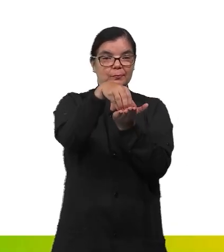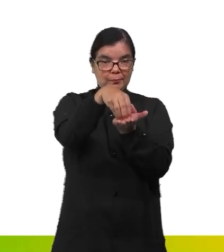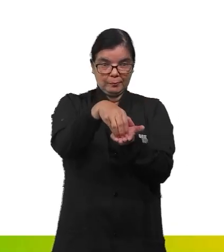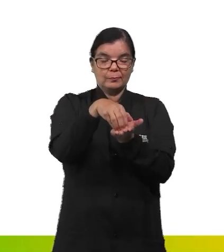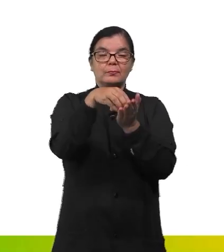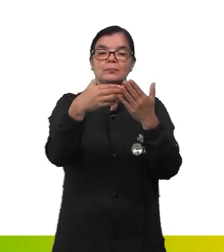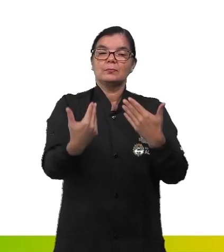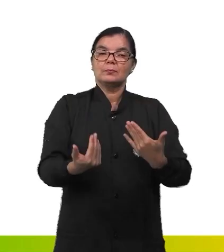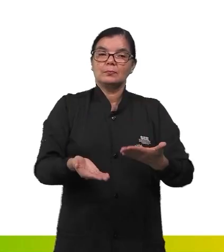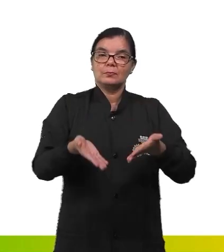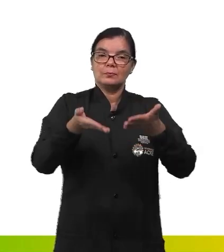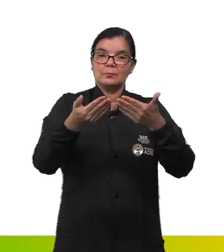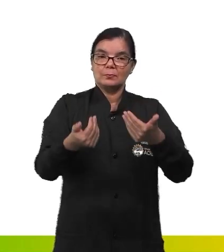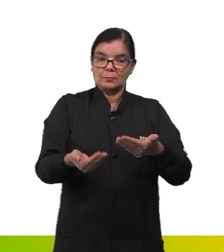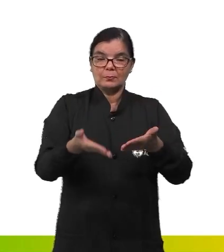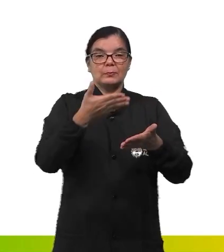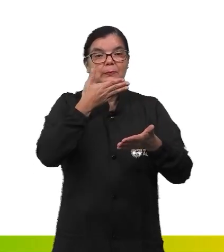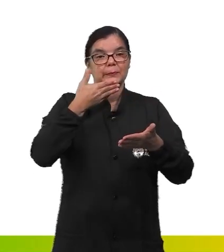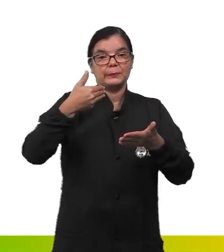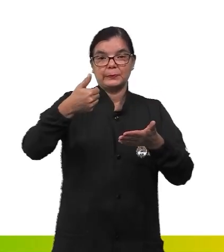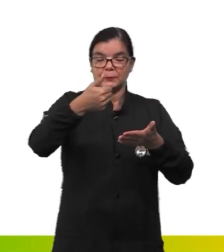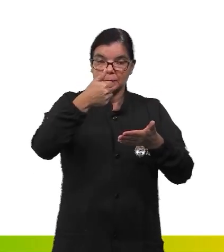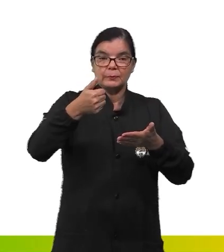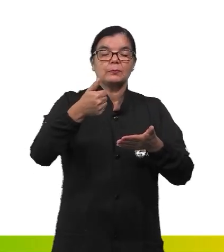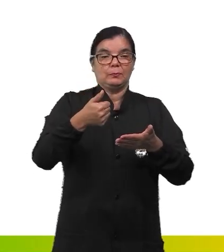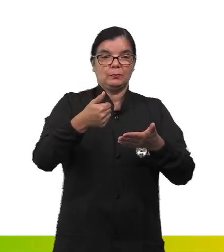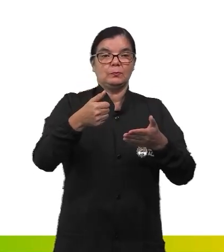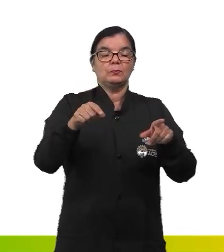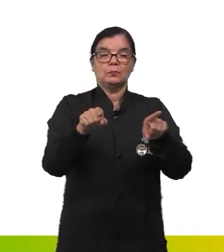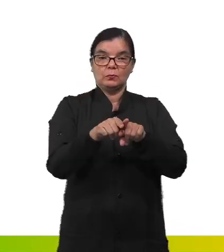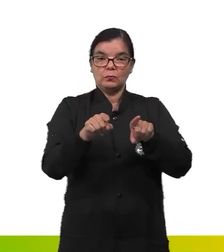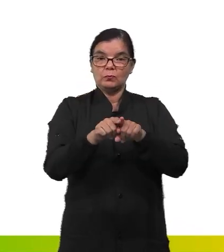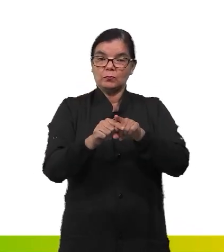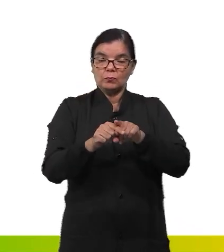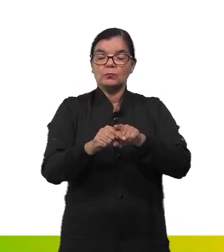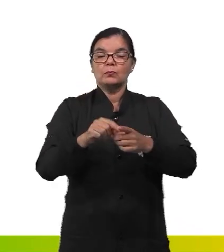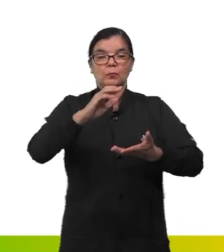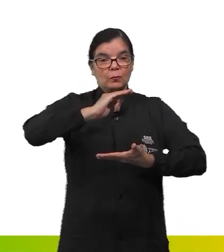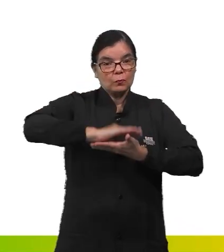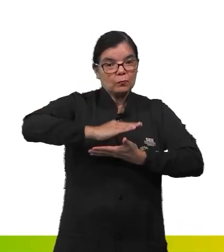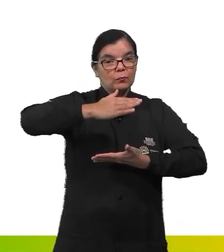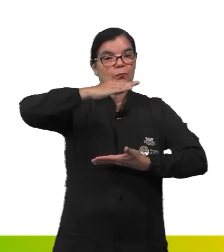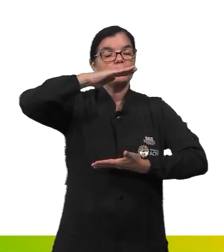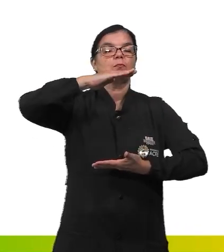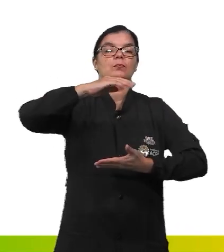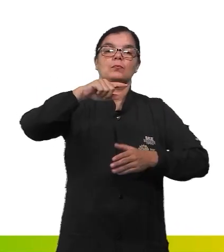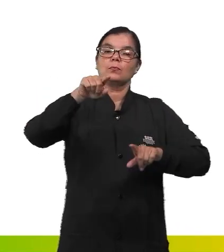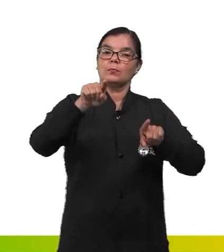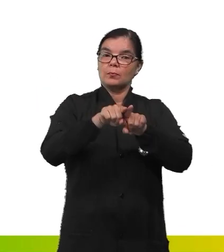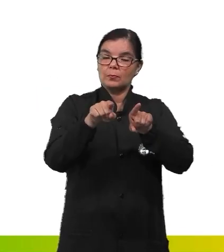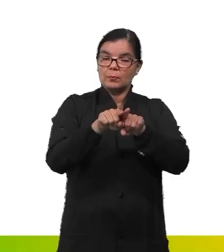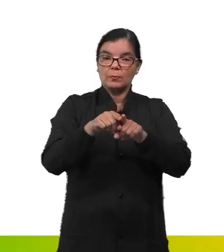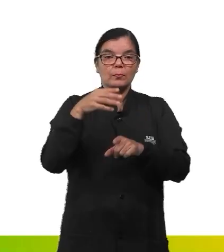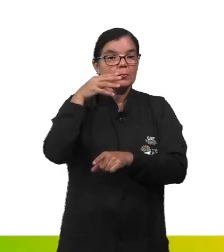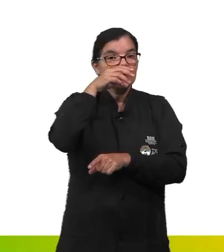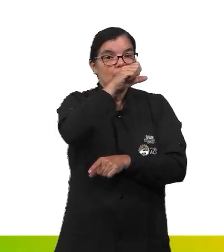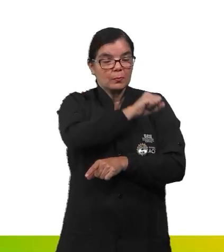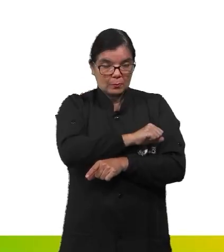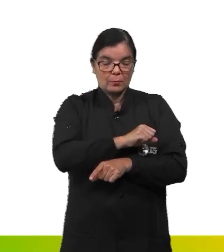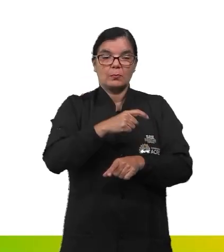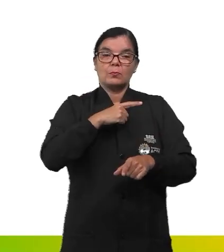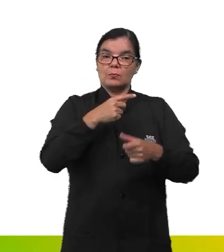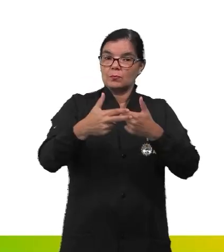embarcação leve e manobrável. A prensa de Gutenberg, da época do Renascimento, era para copiar textos mais rapidamente. O